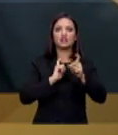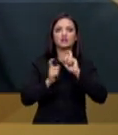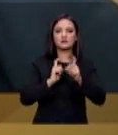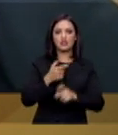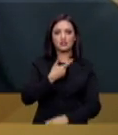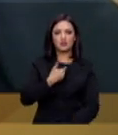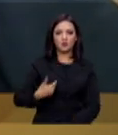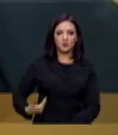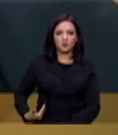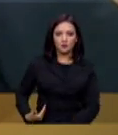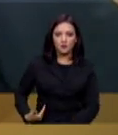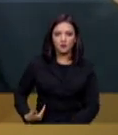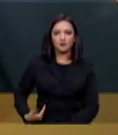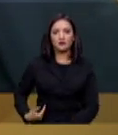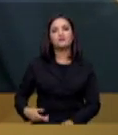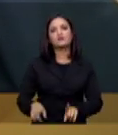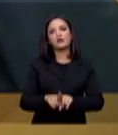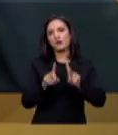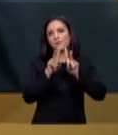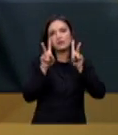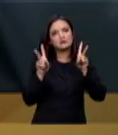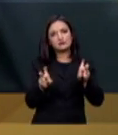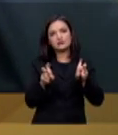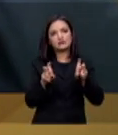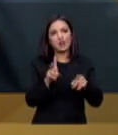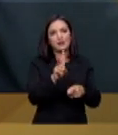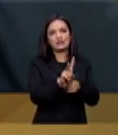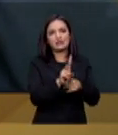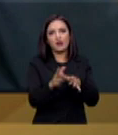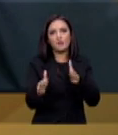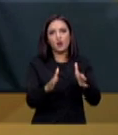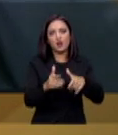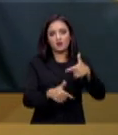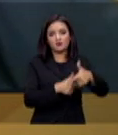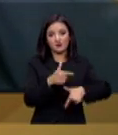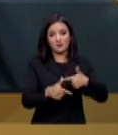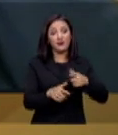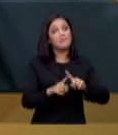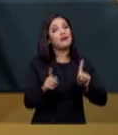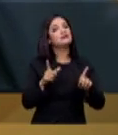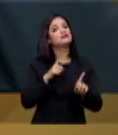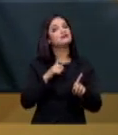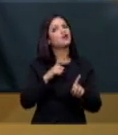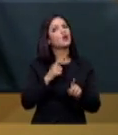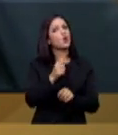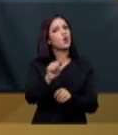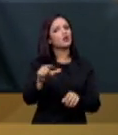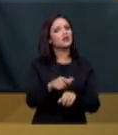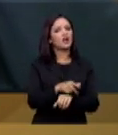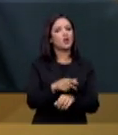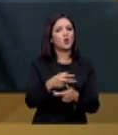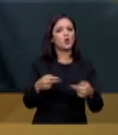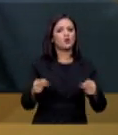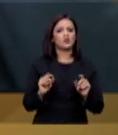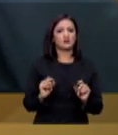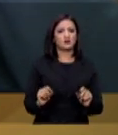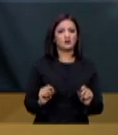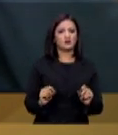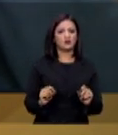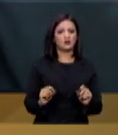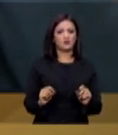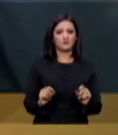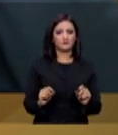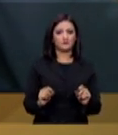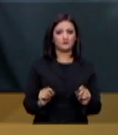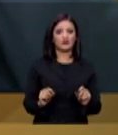e os quadros temporários, há algo além disto aqui. Existe uma perpetuação de